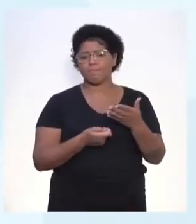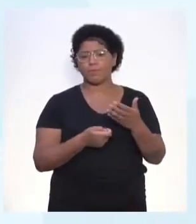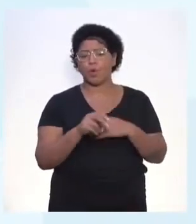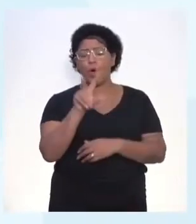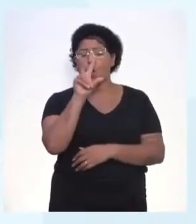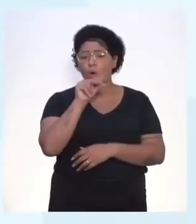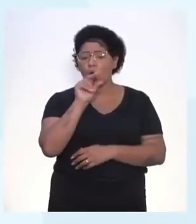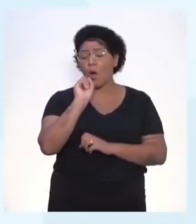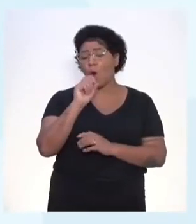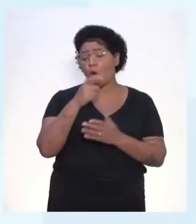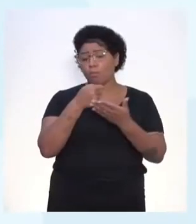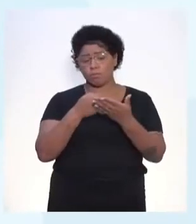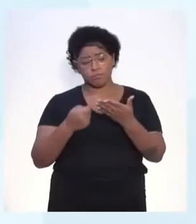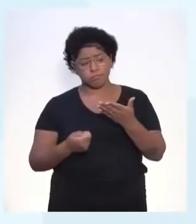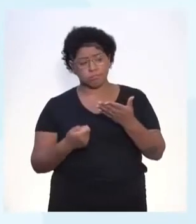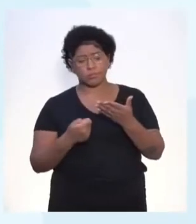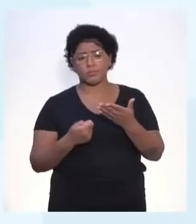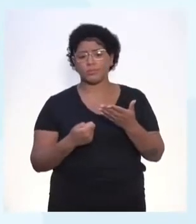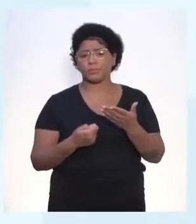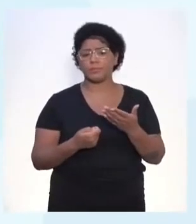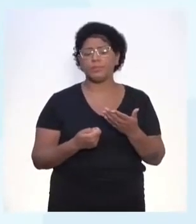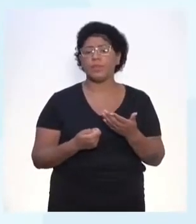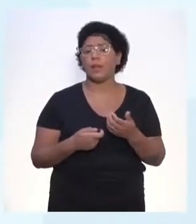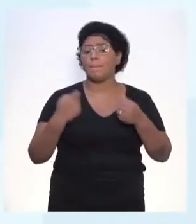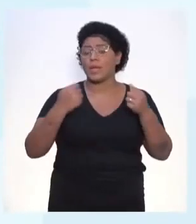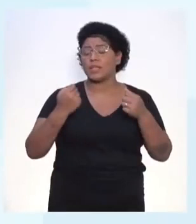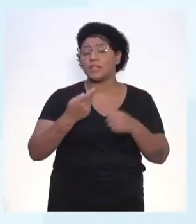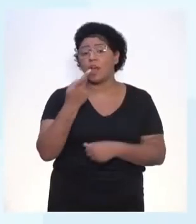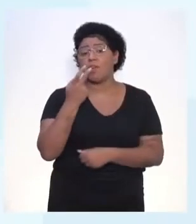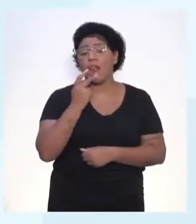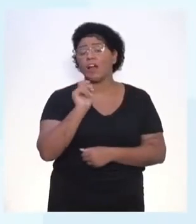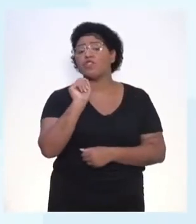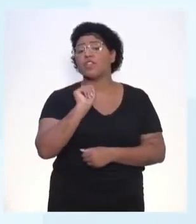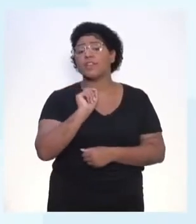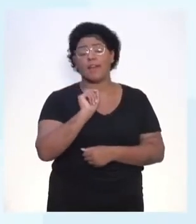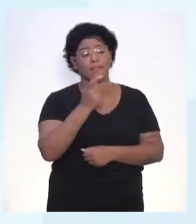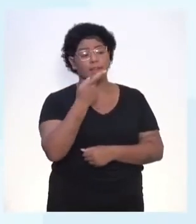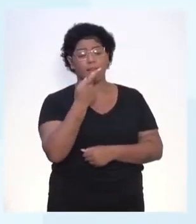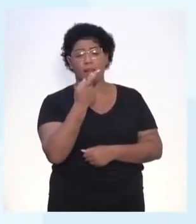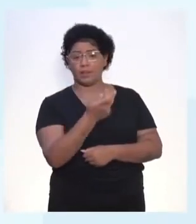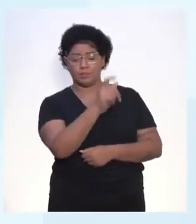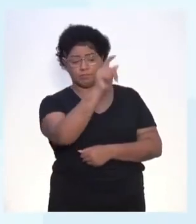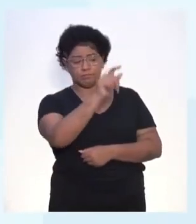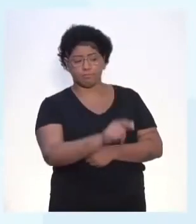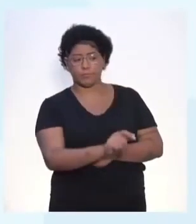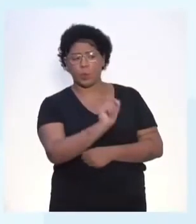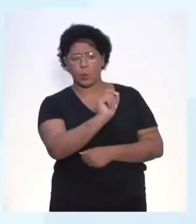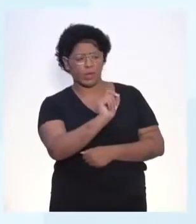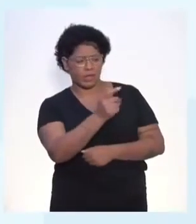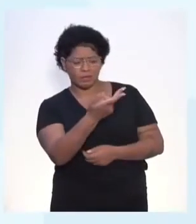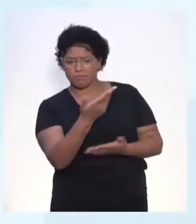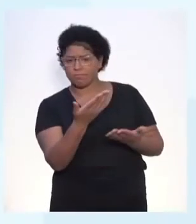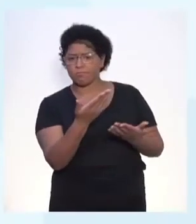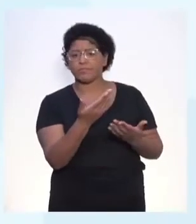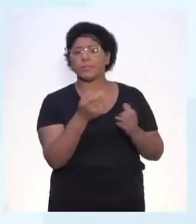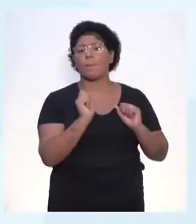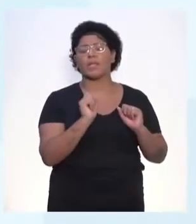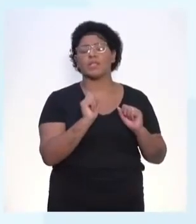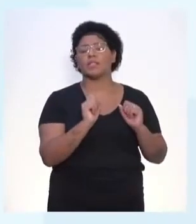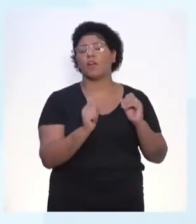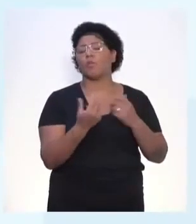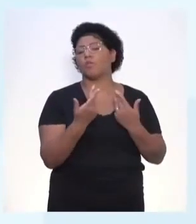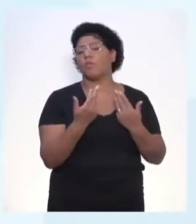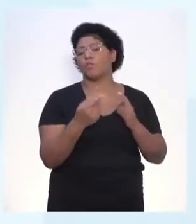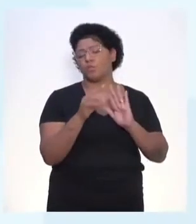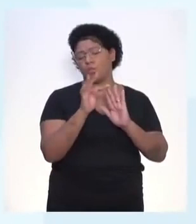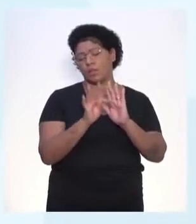escrita, faz-se necessário situar o ser objeto a ser descrito e apresentar detalhes suficientes para que o leitor consiga construir uma imagem desse